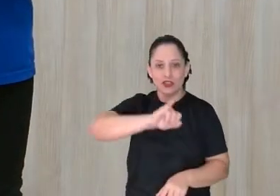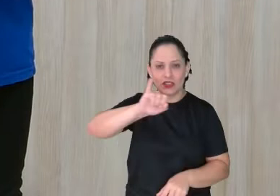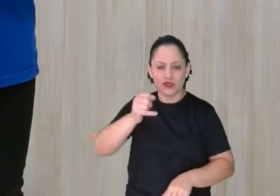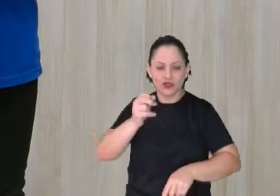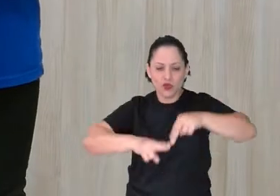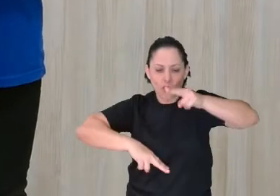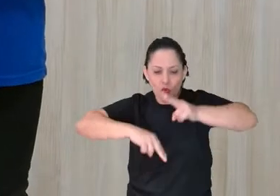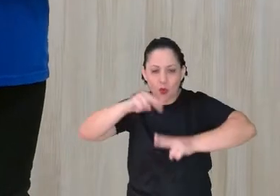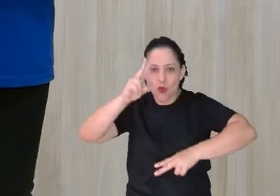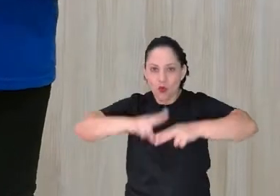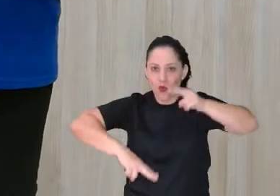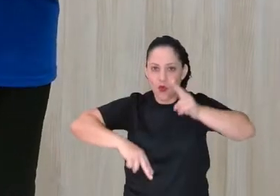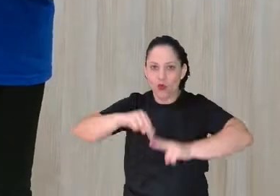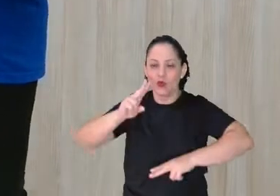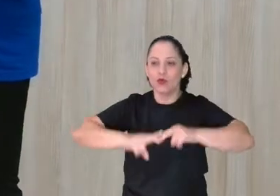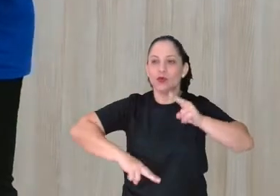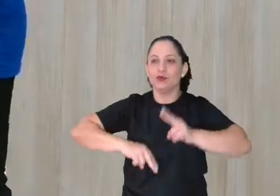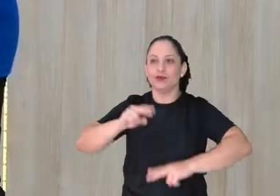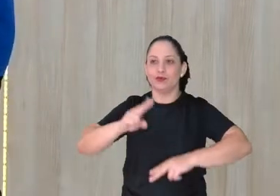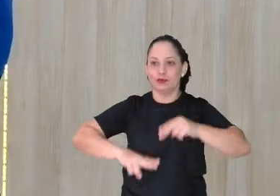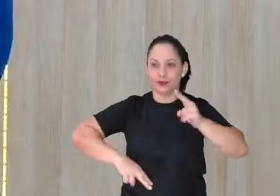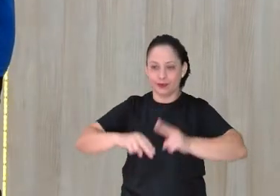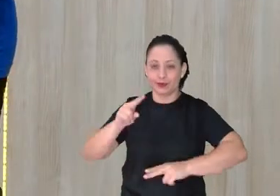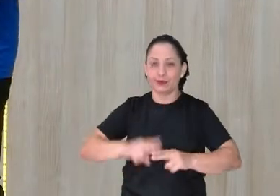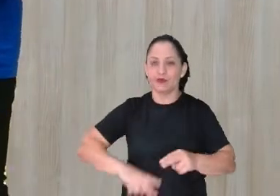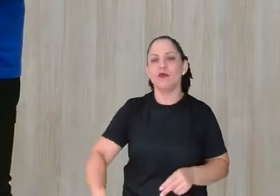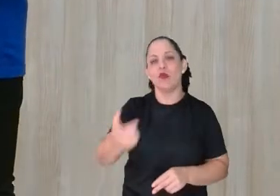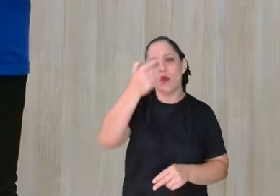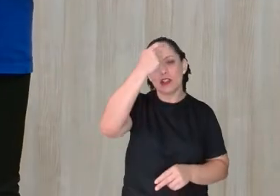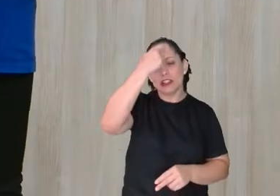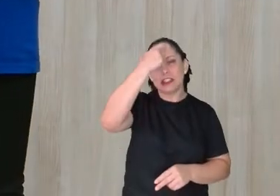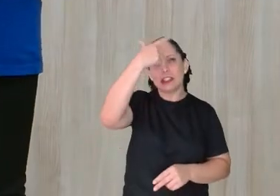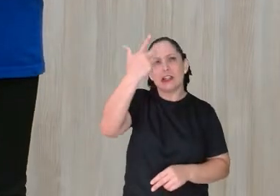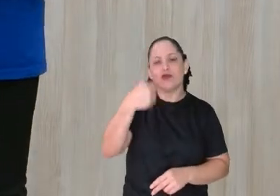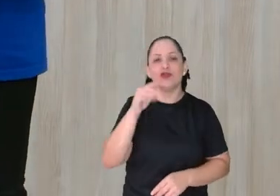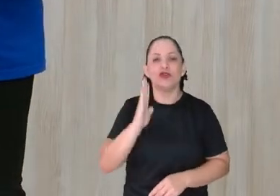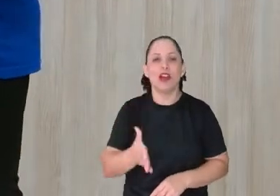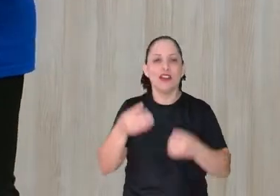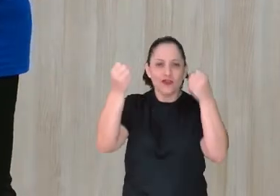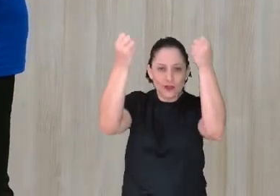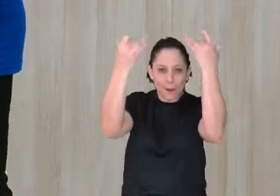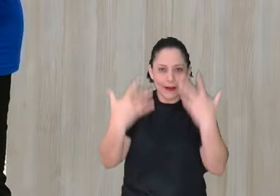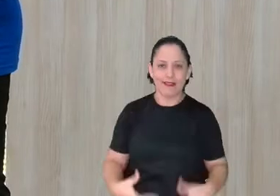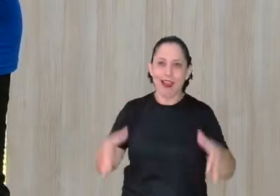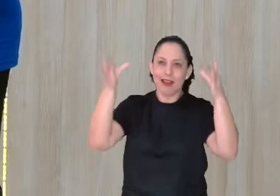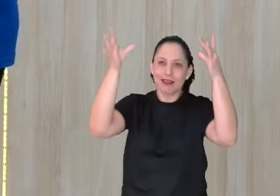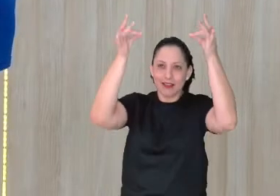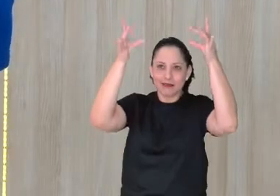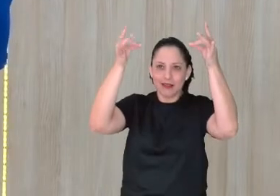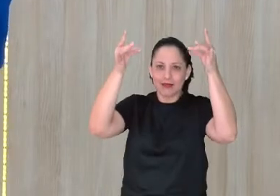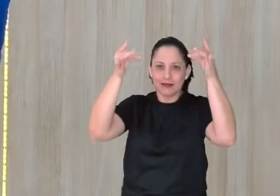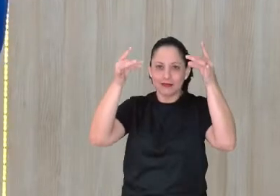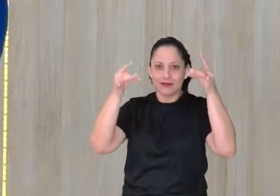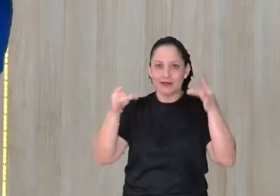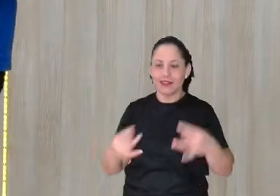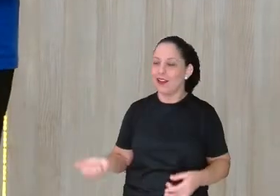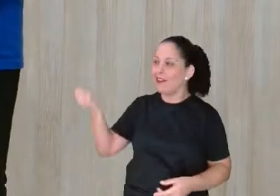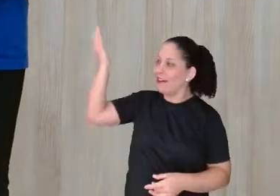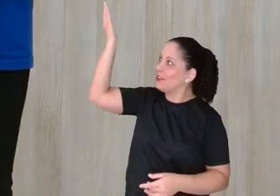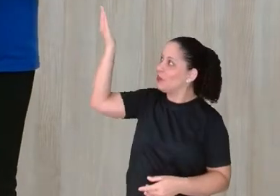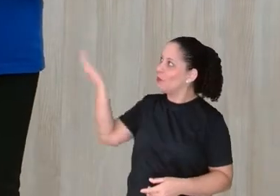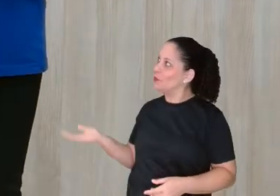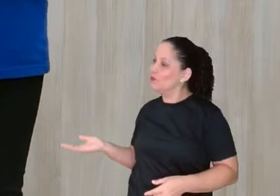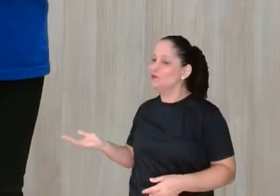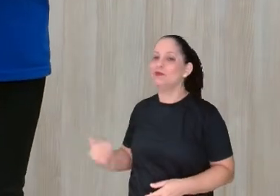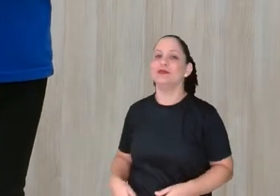de conscientizações, onde nós já conversamos bastante sobre cada um deles. E aí, né, nós vamos